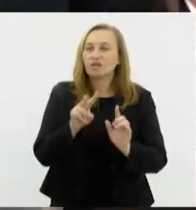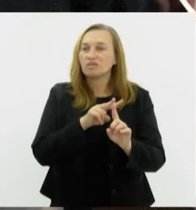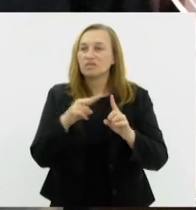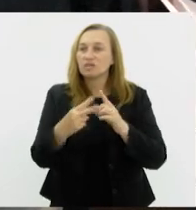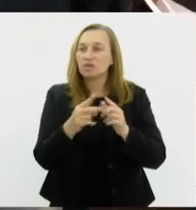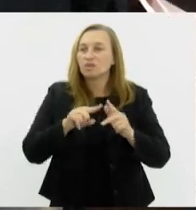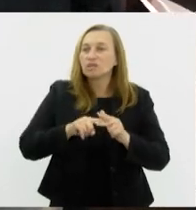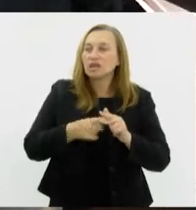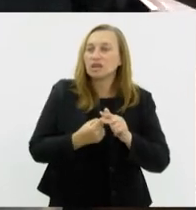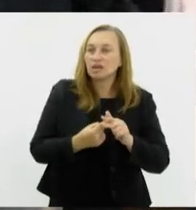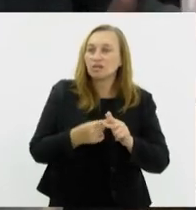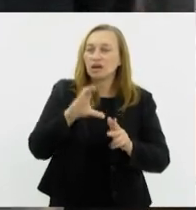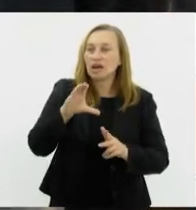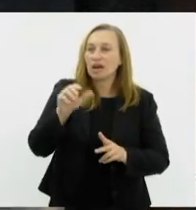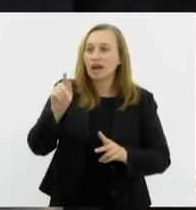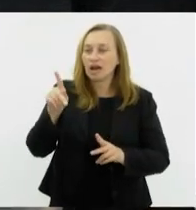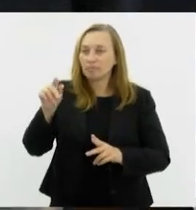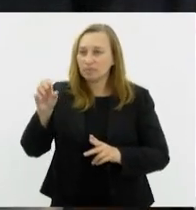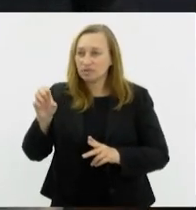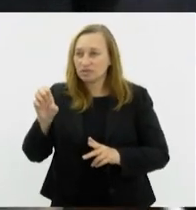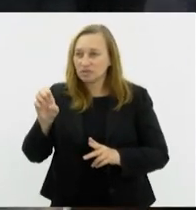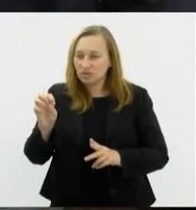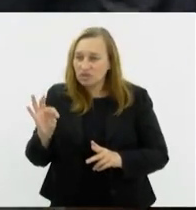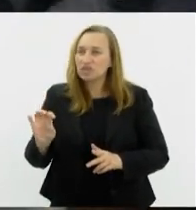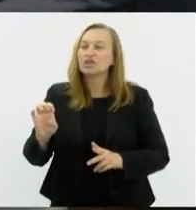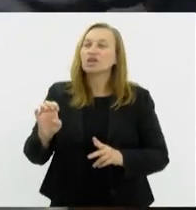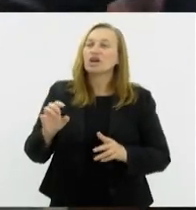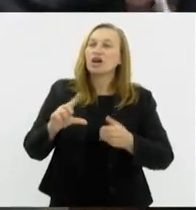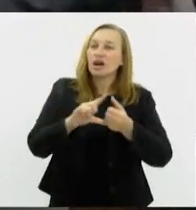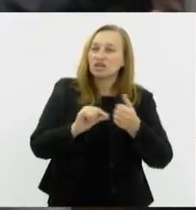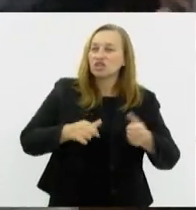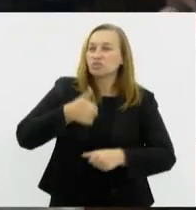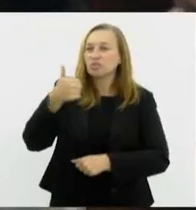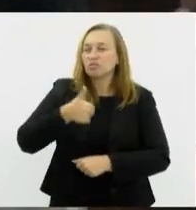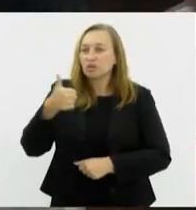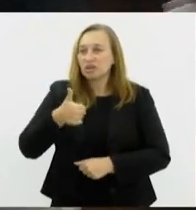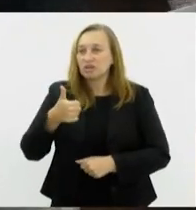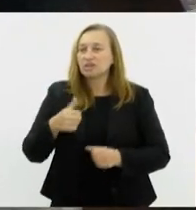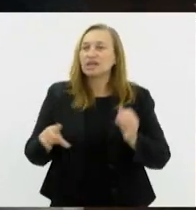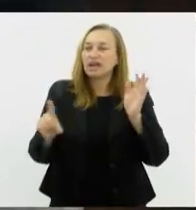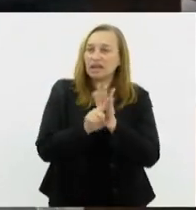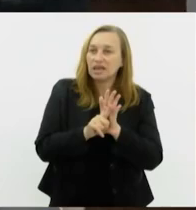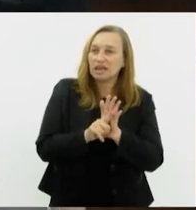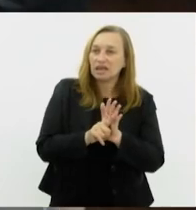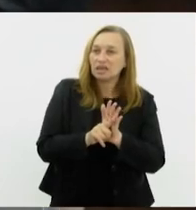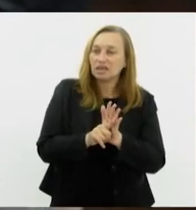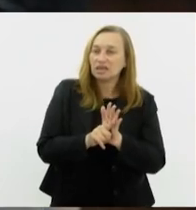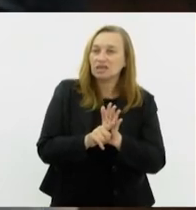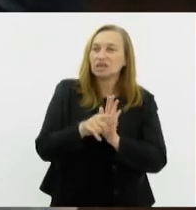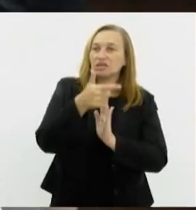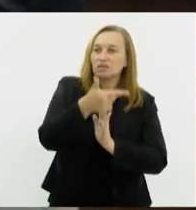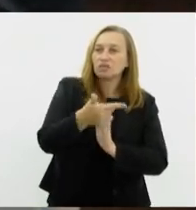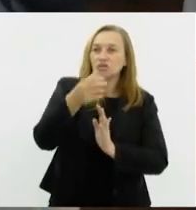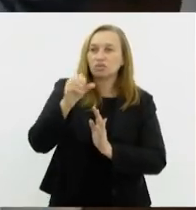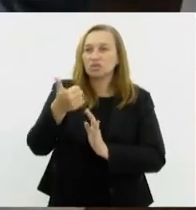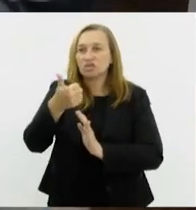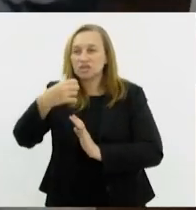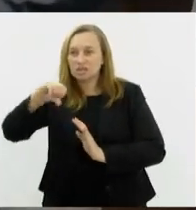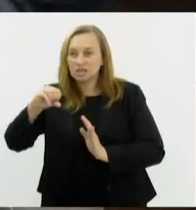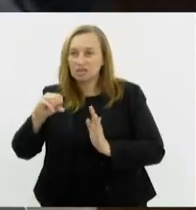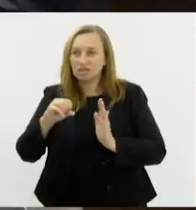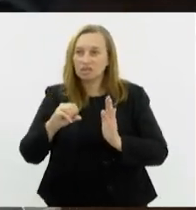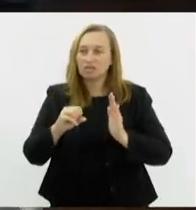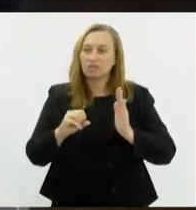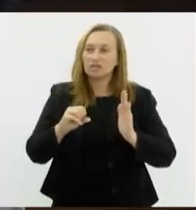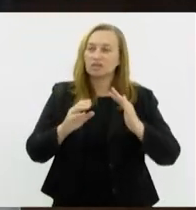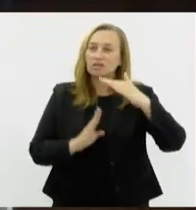alterar o caput do artigo 1º do projeto de lei, da lei que está valendo hoje, lá de 2019, que suspende a validade